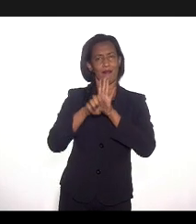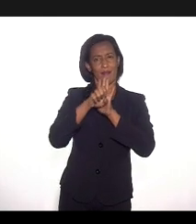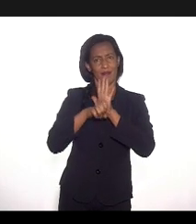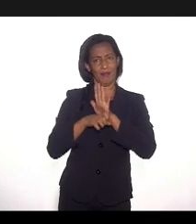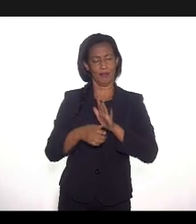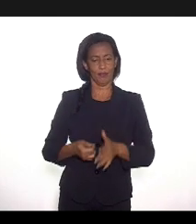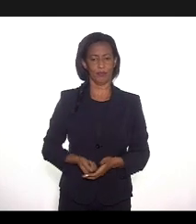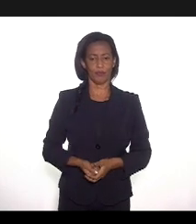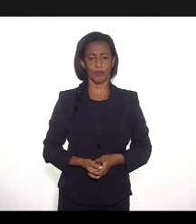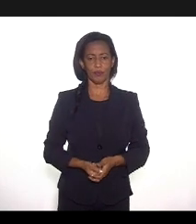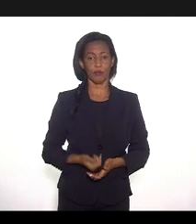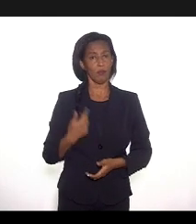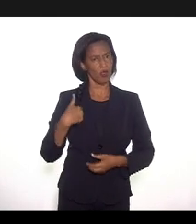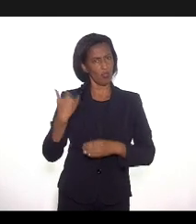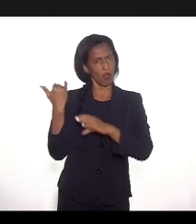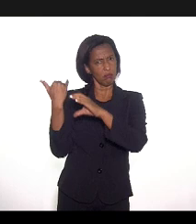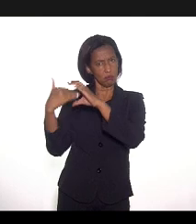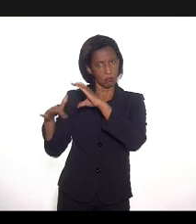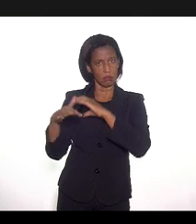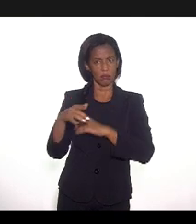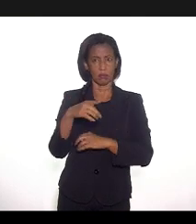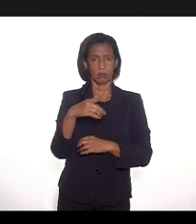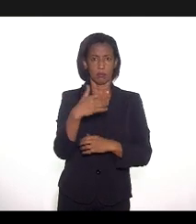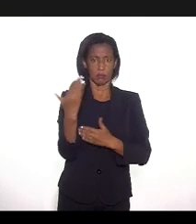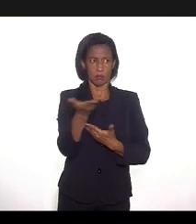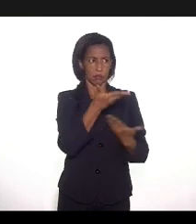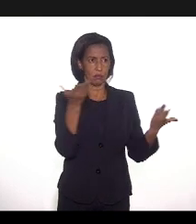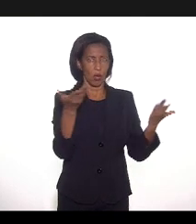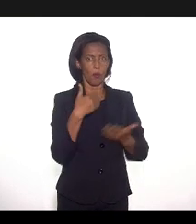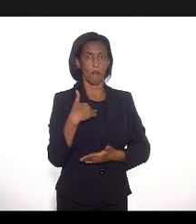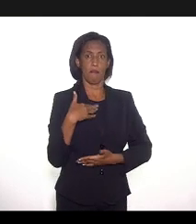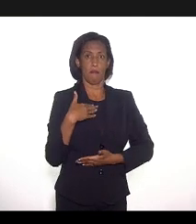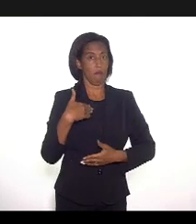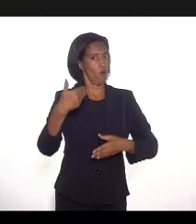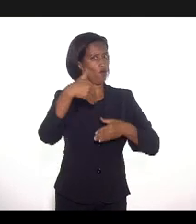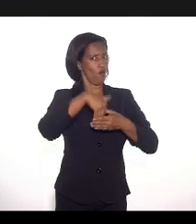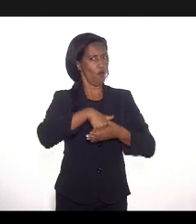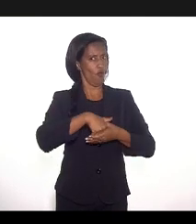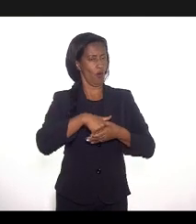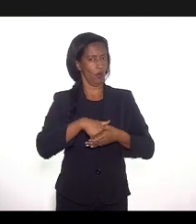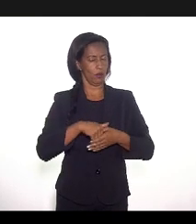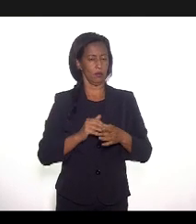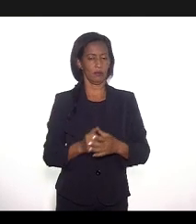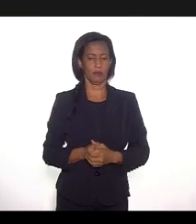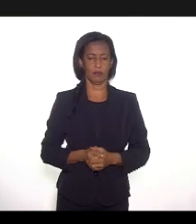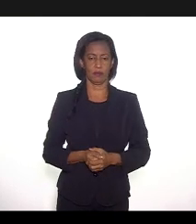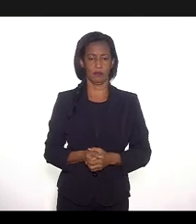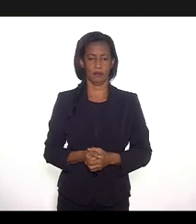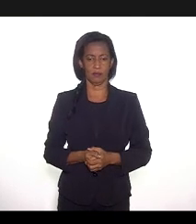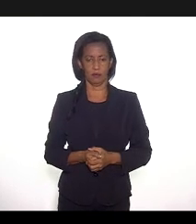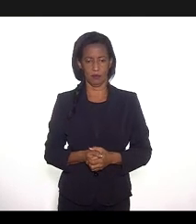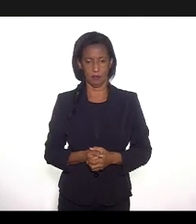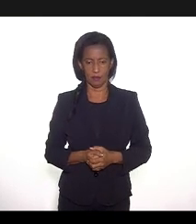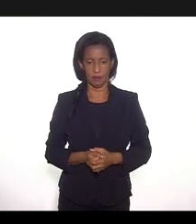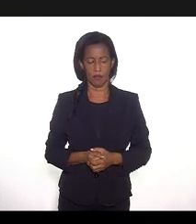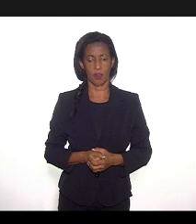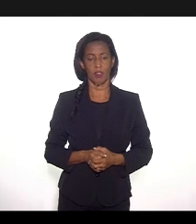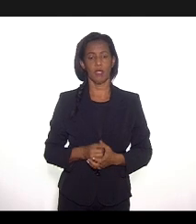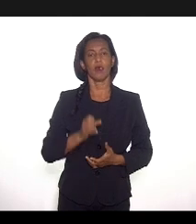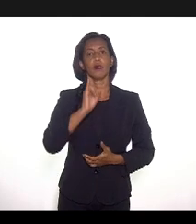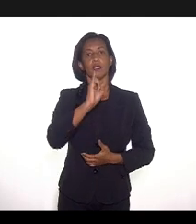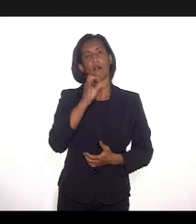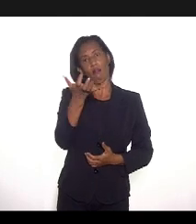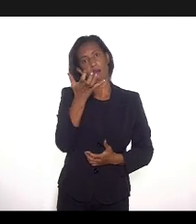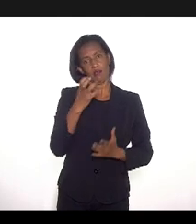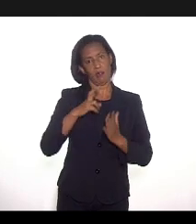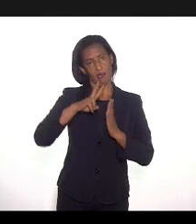Então, acabei de enviar a Vossa Excelência o meu voto. É uma sugestão apenas. Se vocês quiserem dar uma